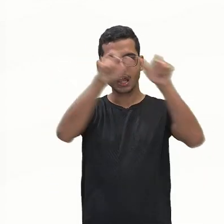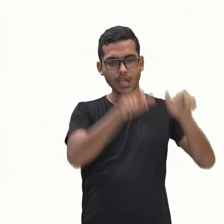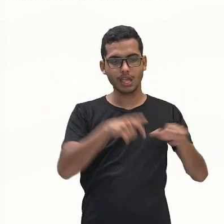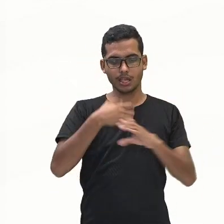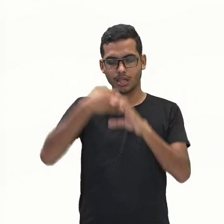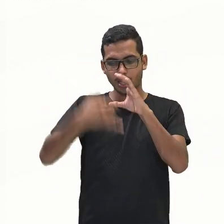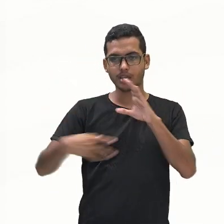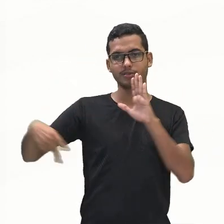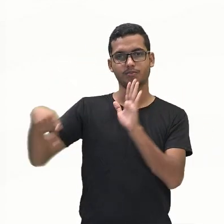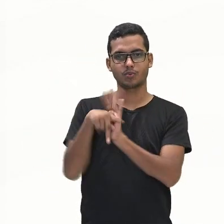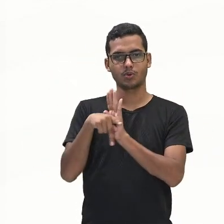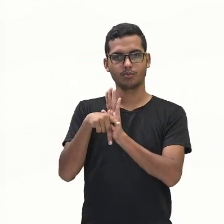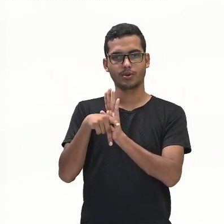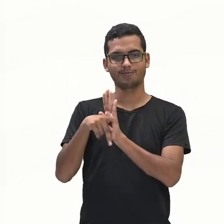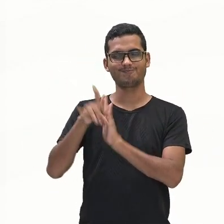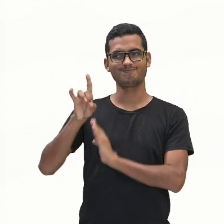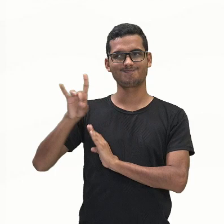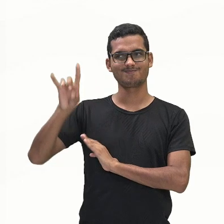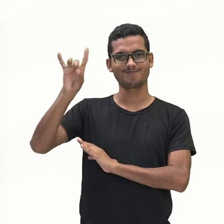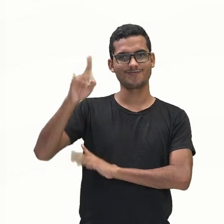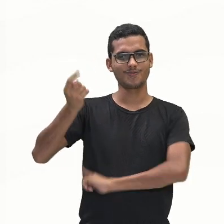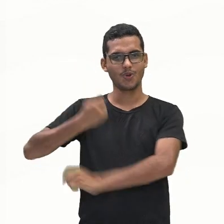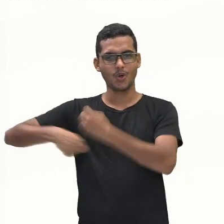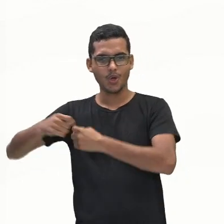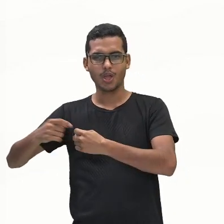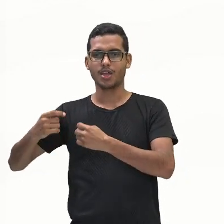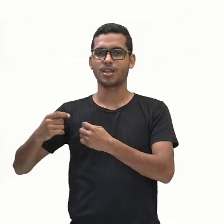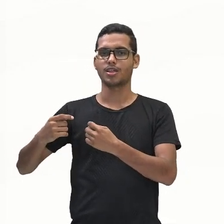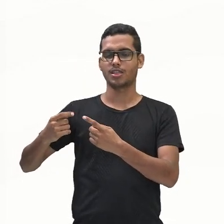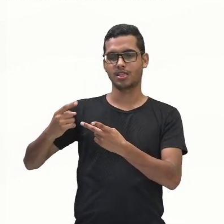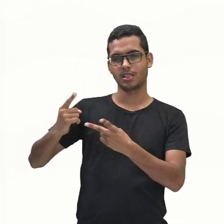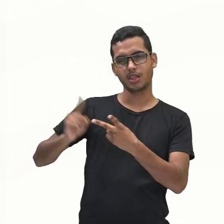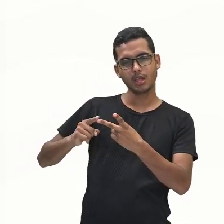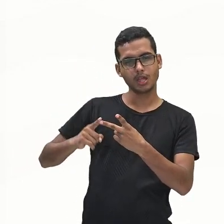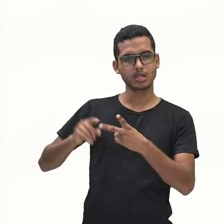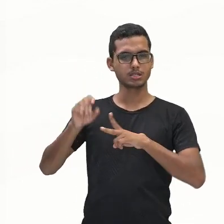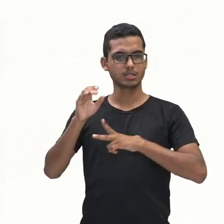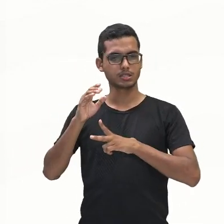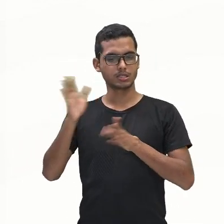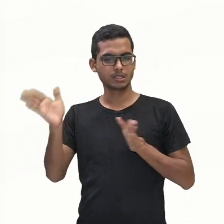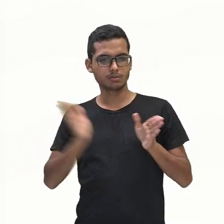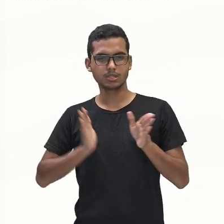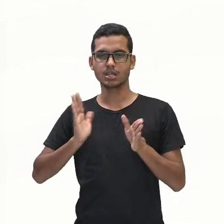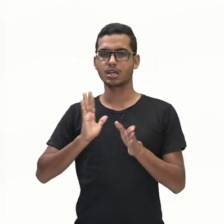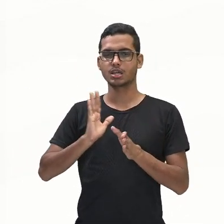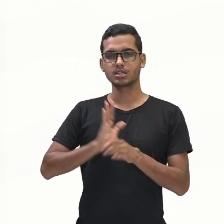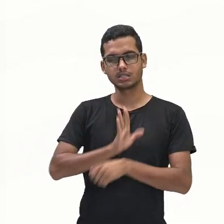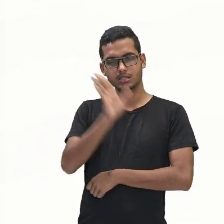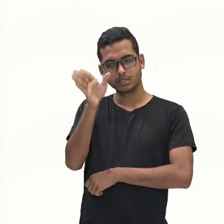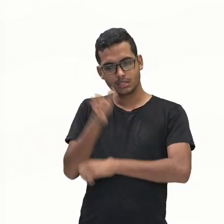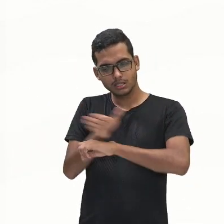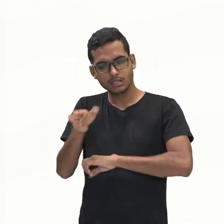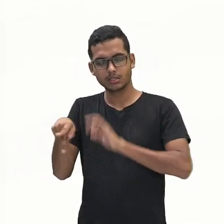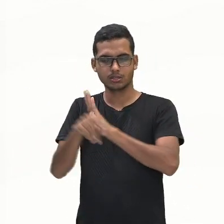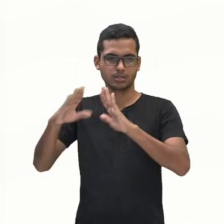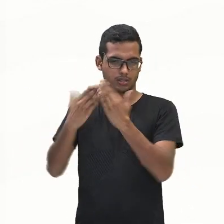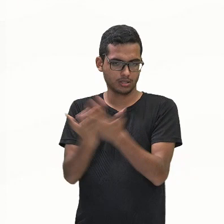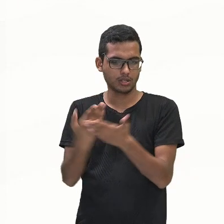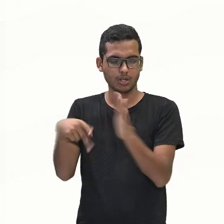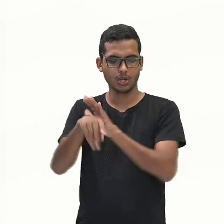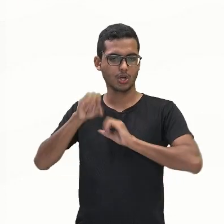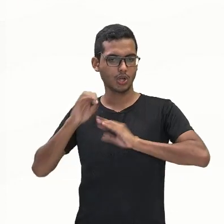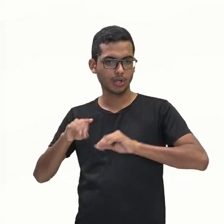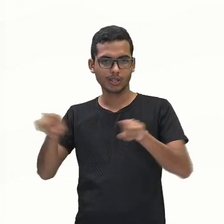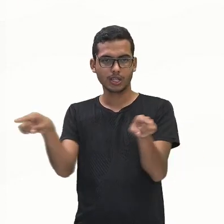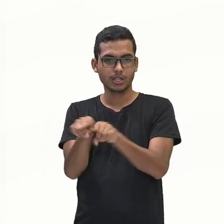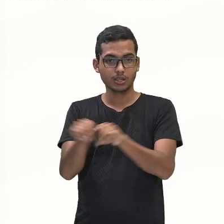tem as diferenças, né, as diferenças econômicas, as diferenças ao acesso à educação, entre outras questões. Então, aqui,